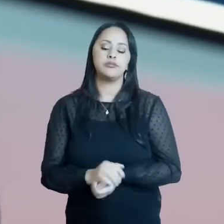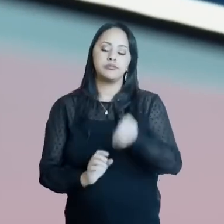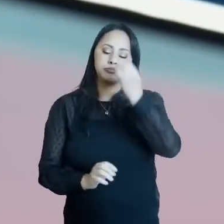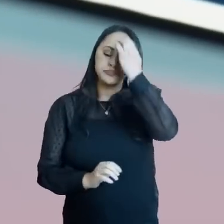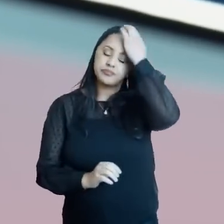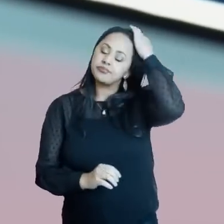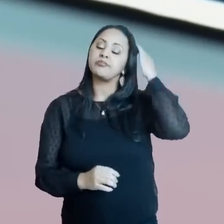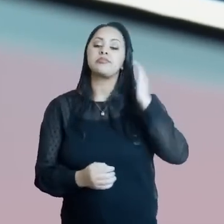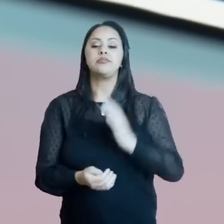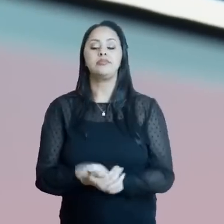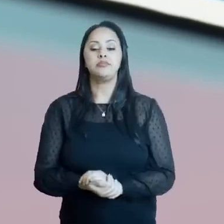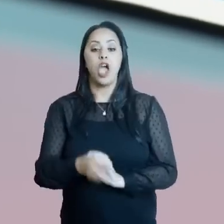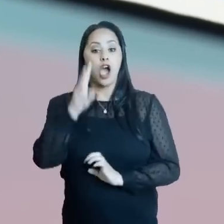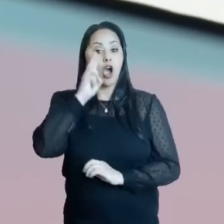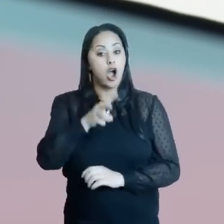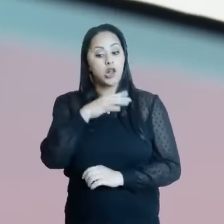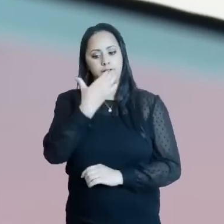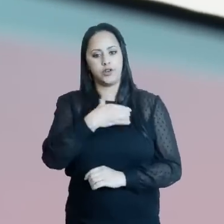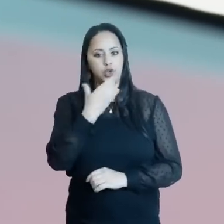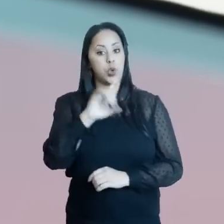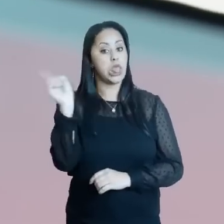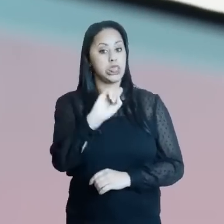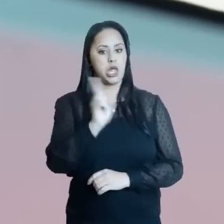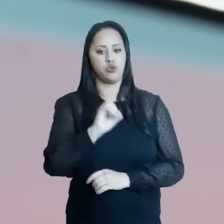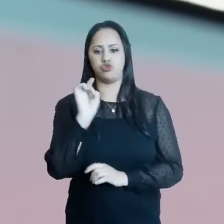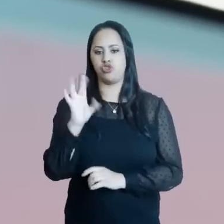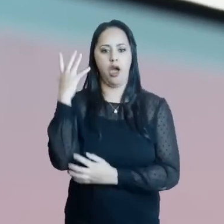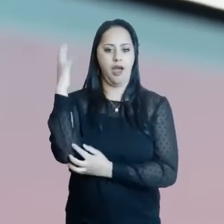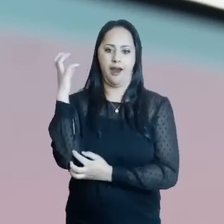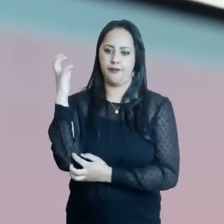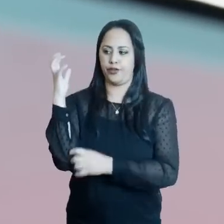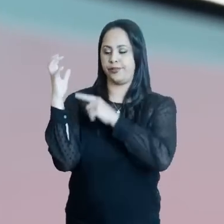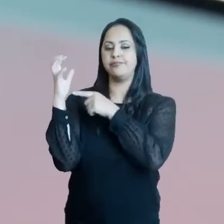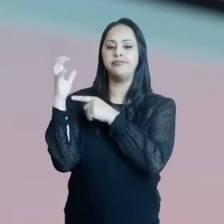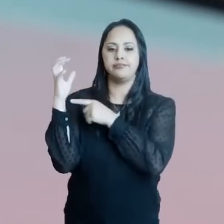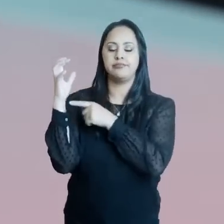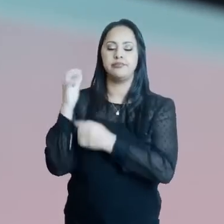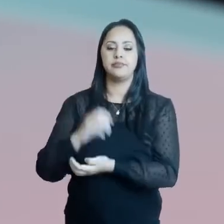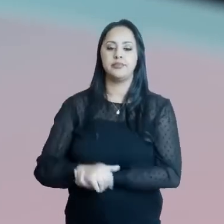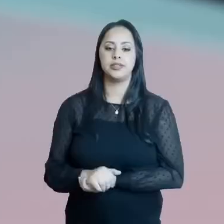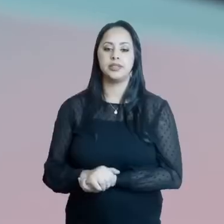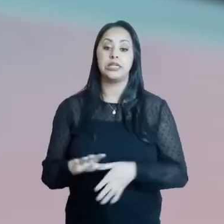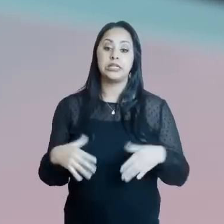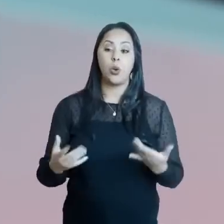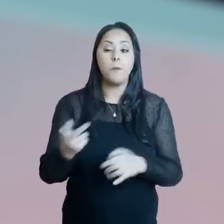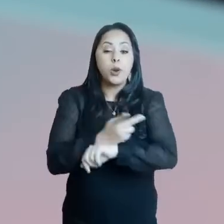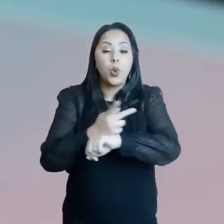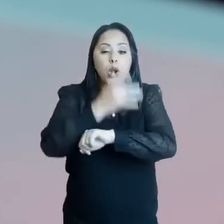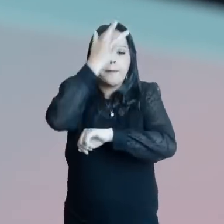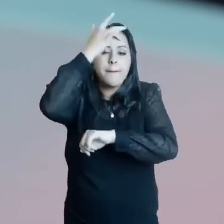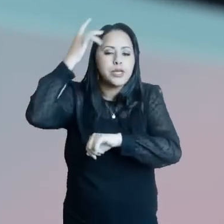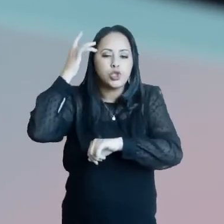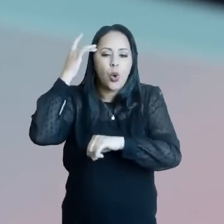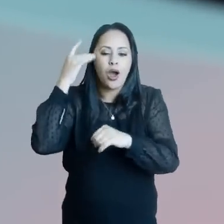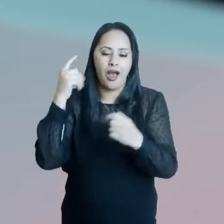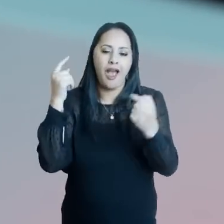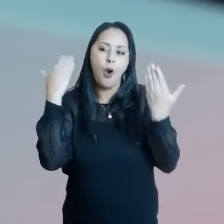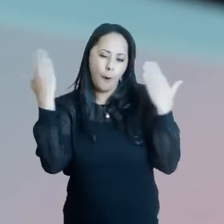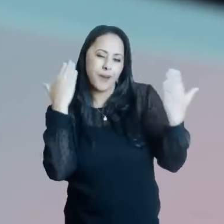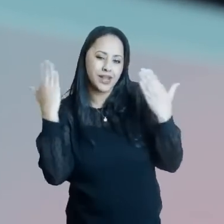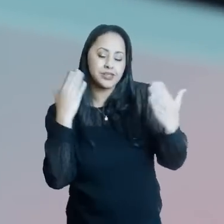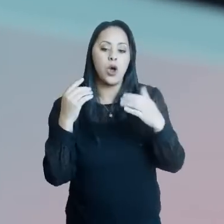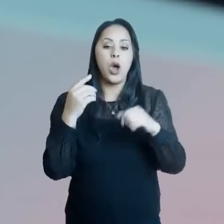é melhor que eu fico olhando. Olhe o fruto e não somente a árvore, tá? Então, procure alguém que já fez aquilo que você quer